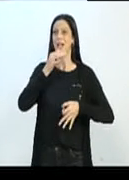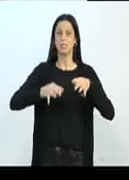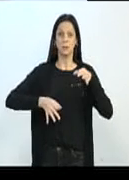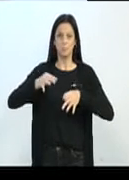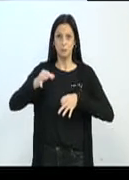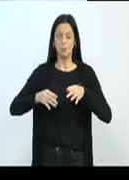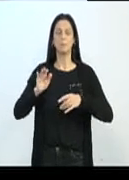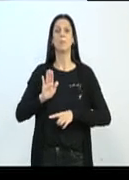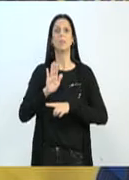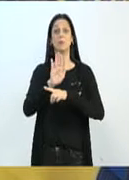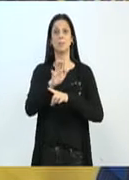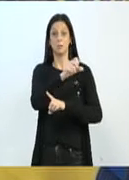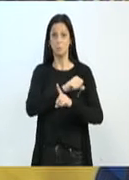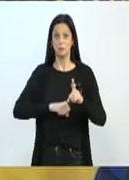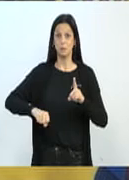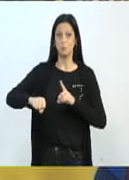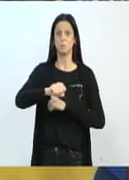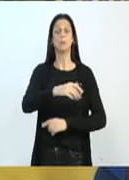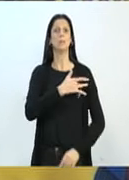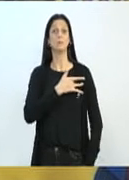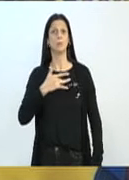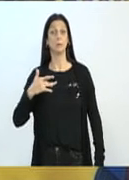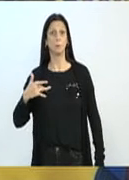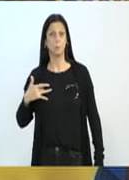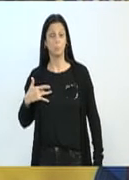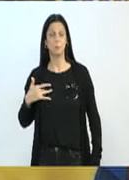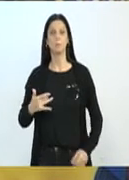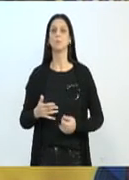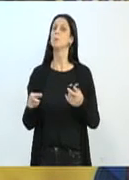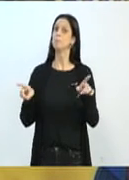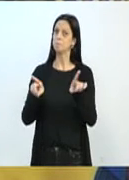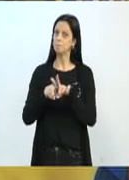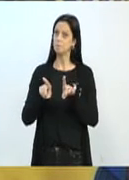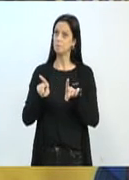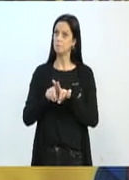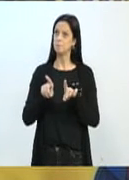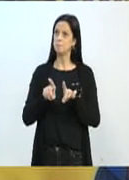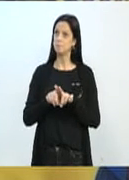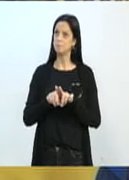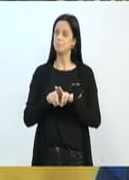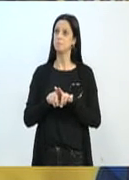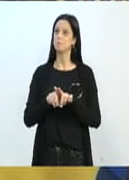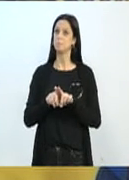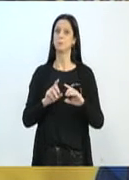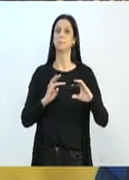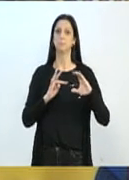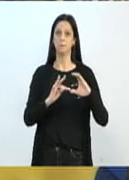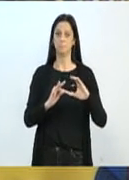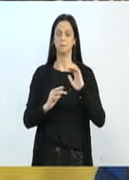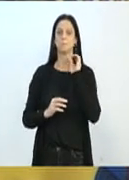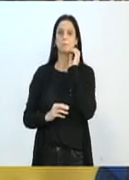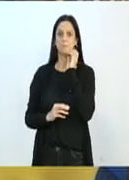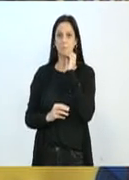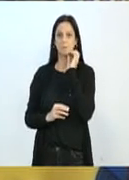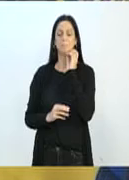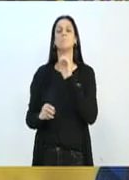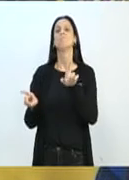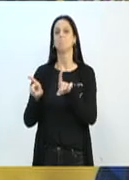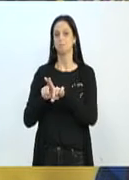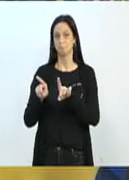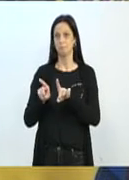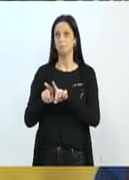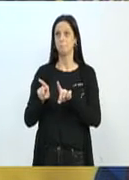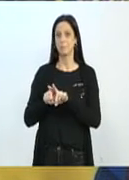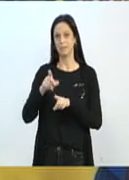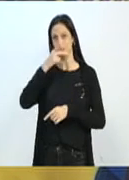assistentes sociais de saúde e também dos conselhos da nossa cidade assim como também